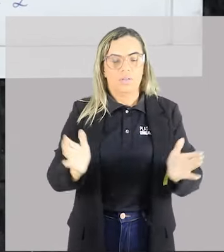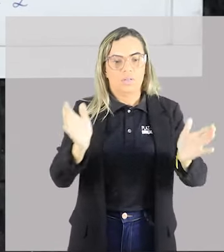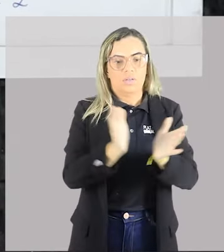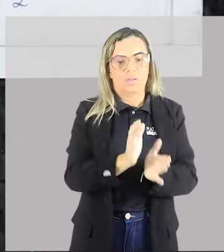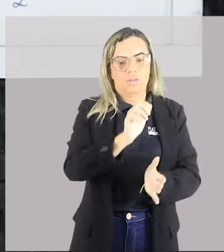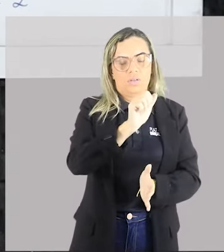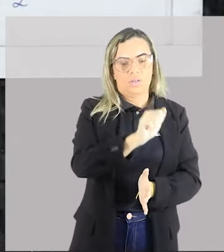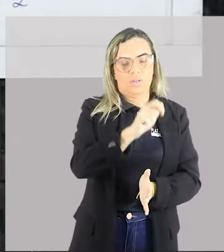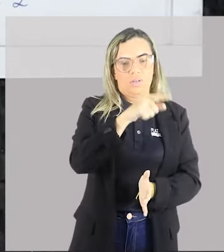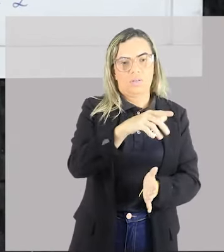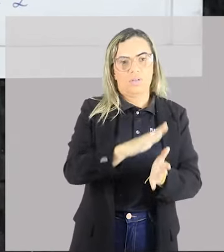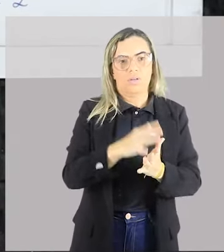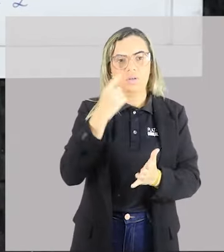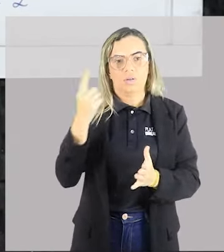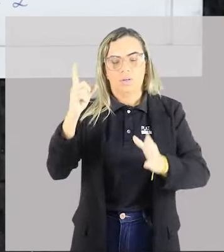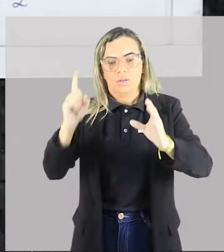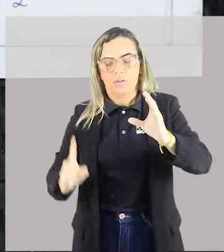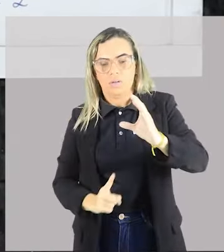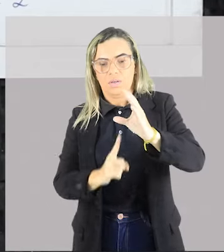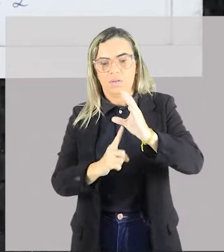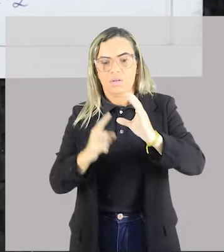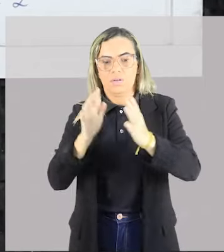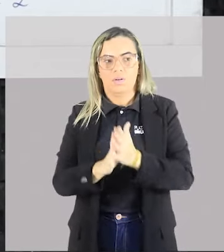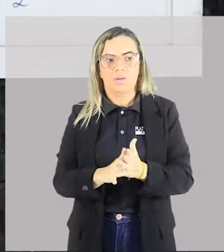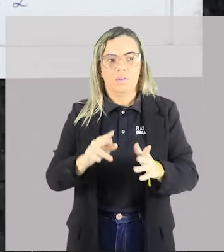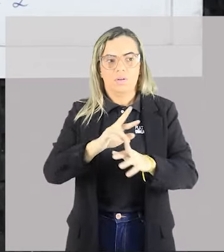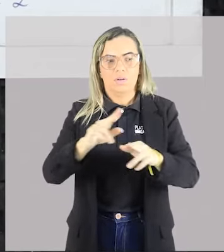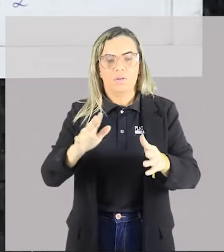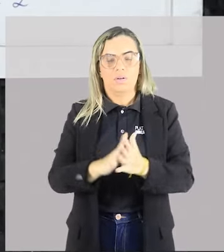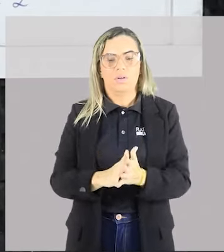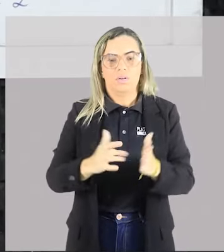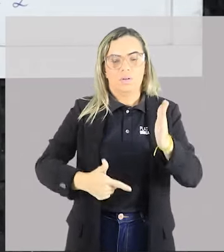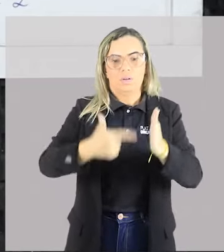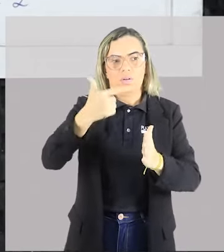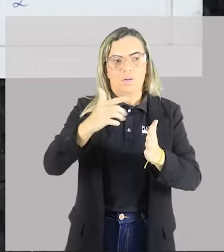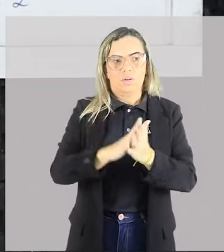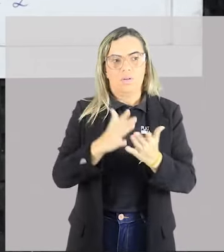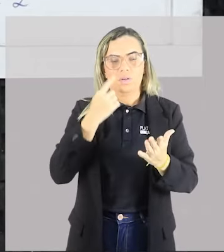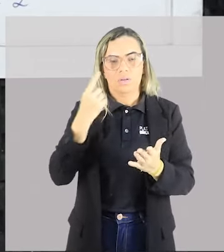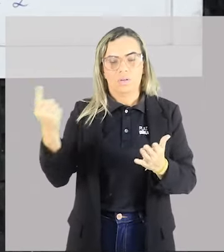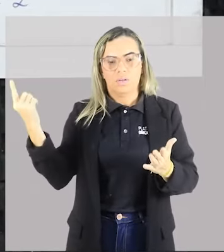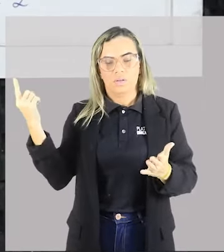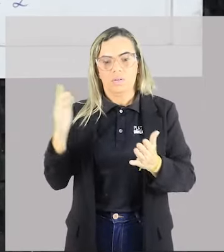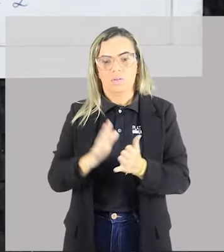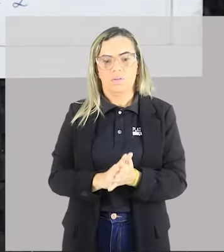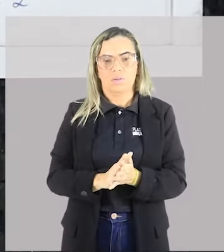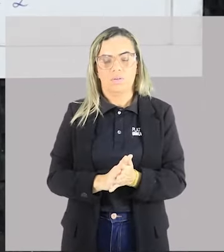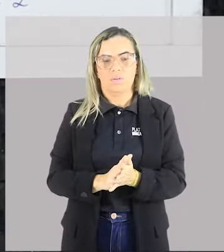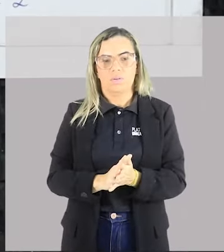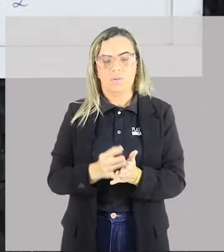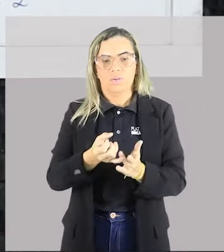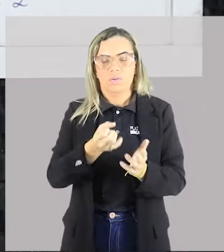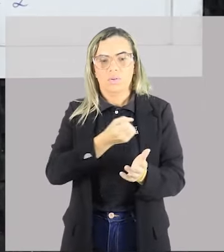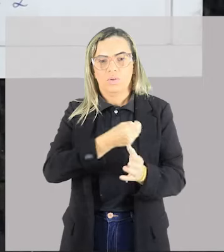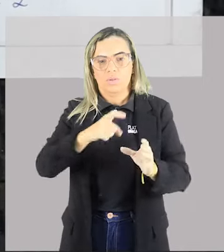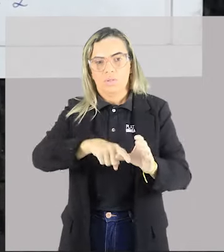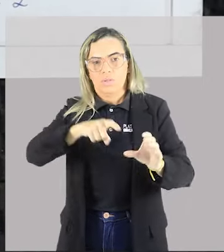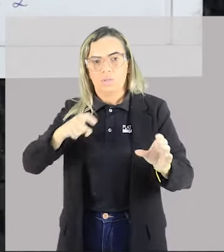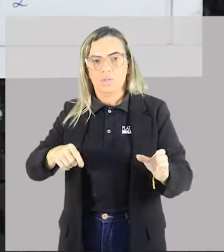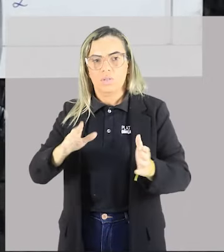que são os valores dessa variável que tá no segundo membro são as variáveis Independentes o conjunto